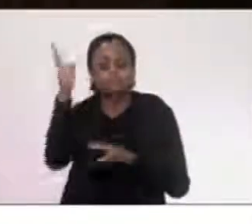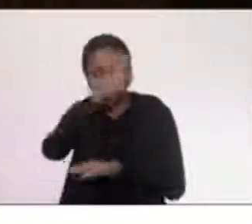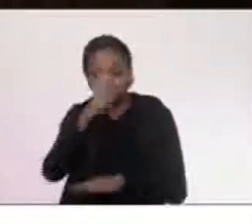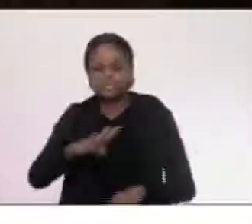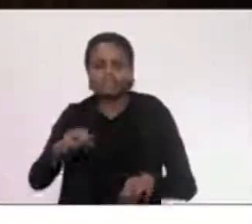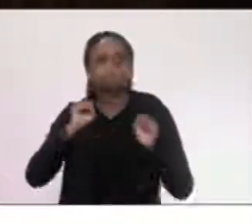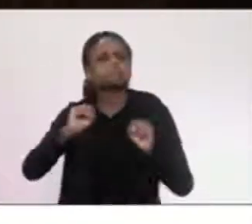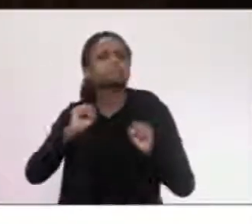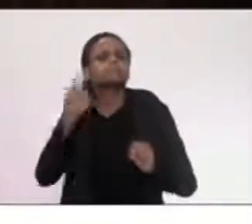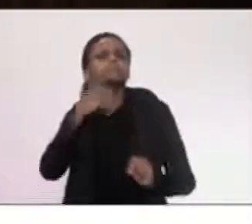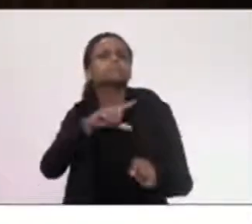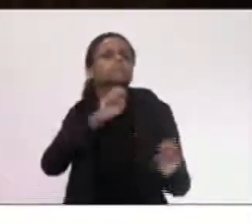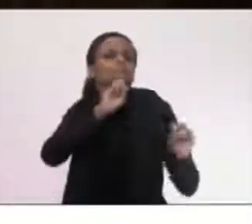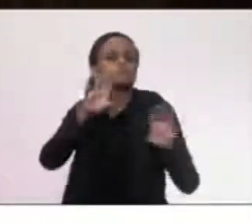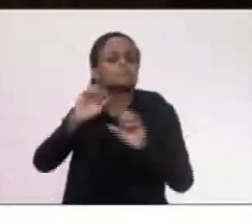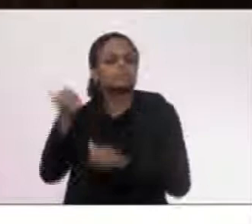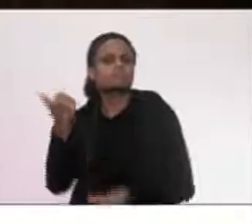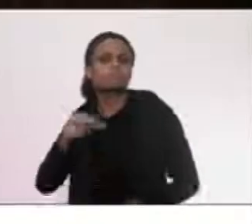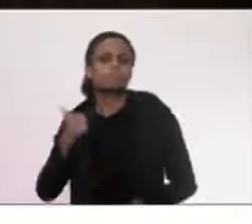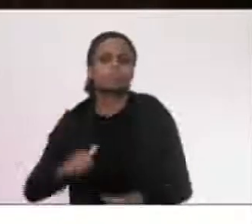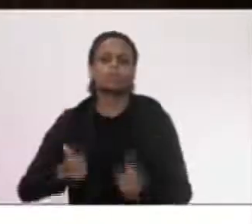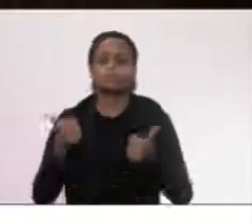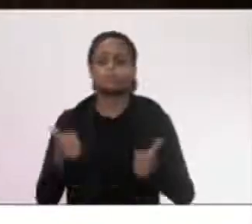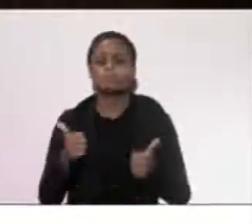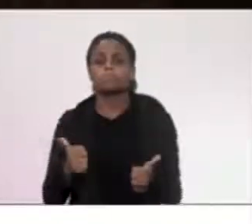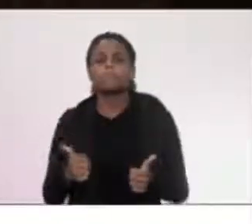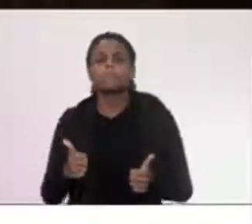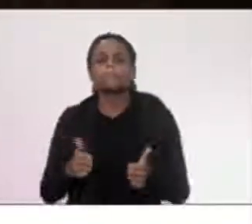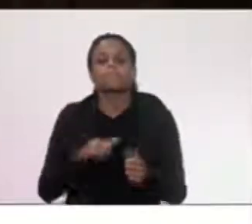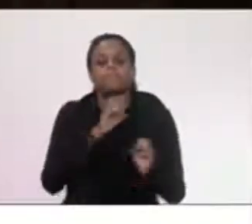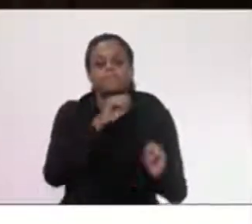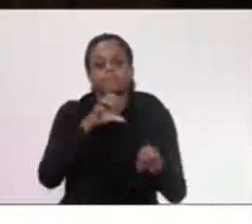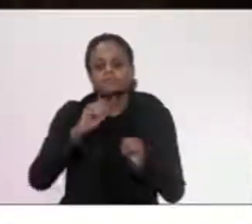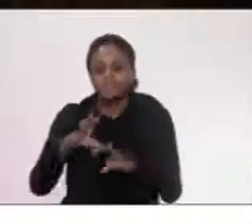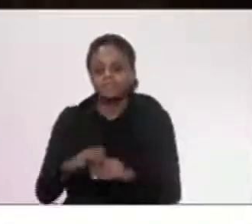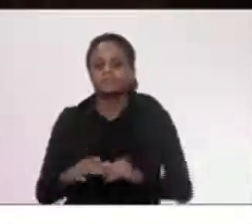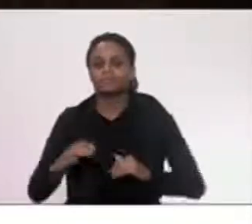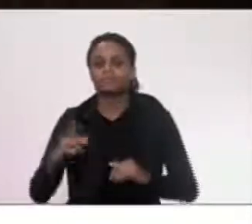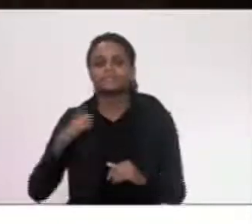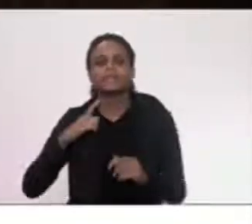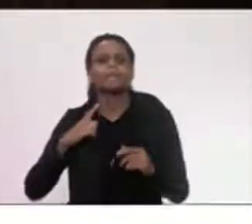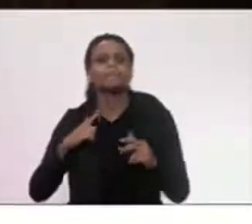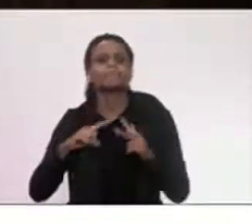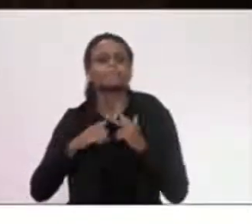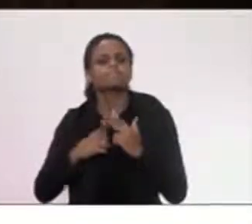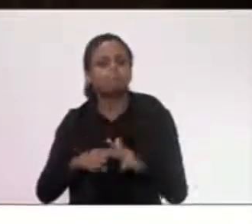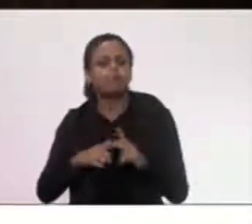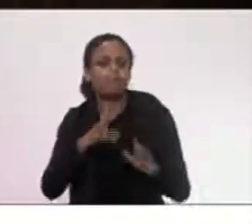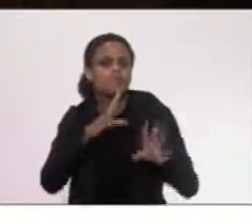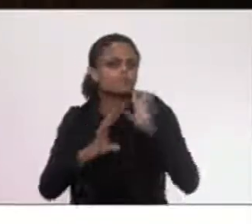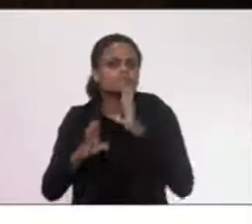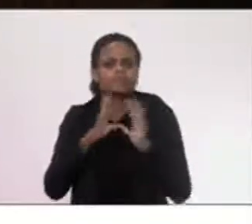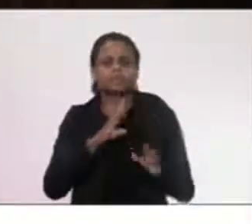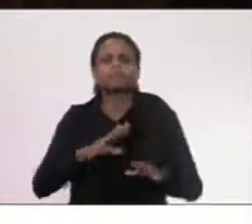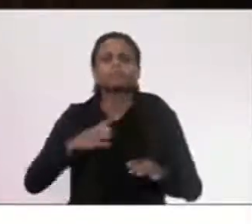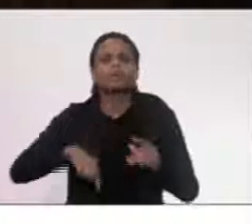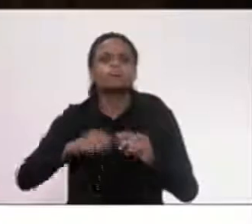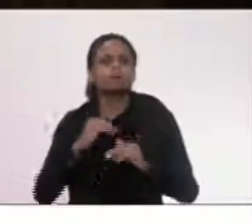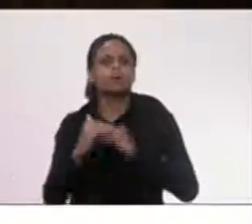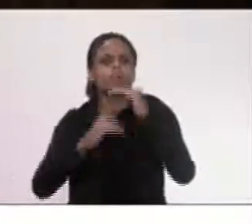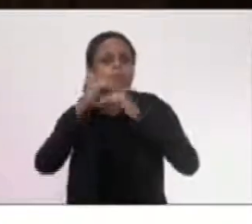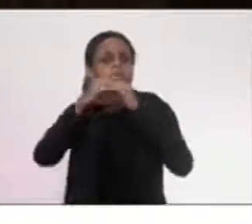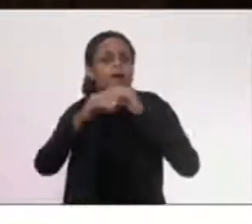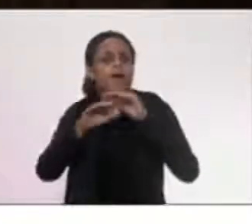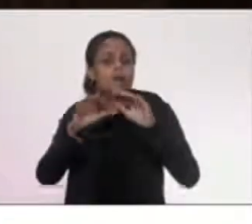de qualidade, que possa ser uma educação que traga aí ferramentas do conhecimento para que a gente possa superar as